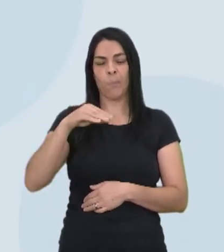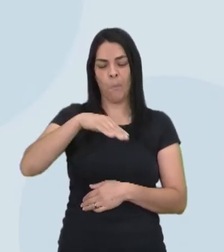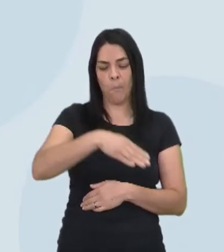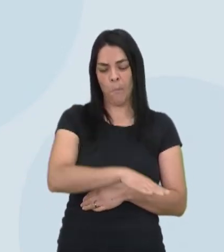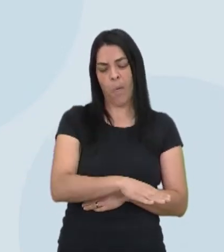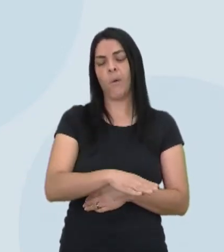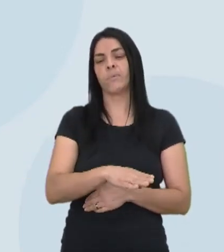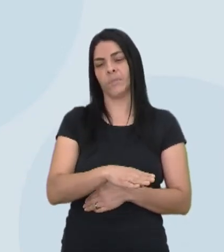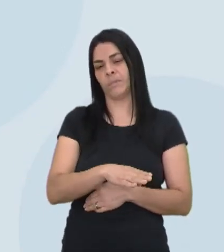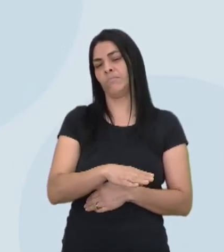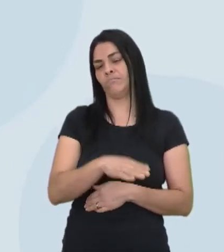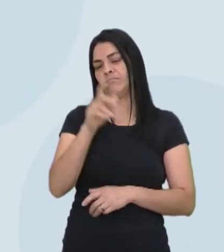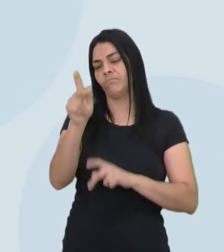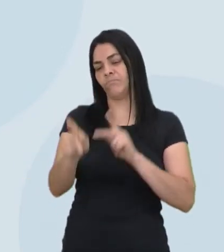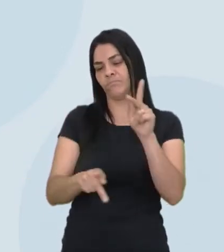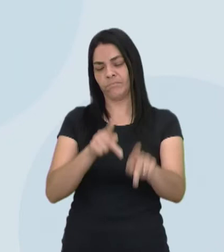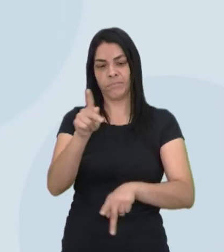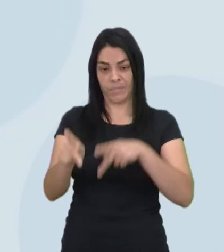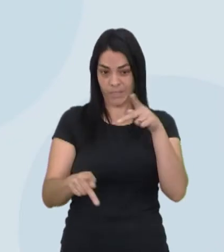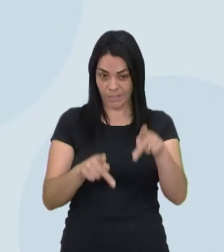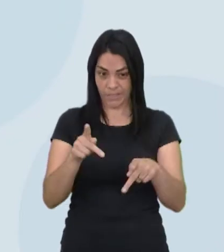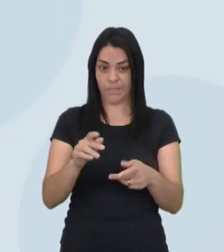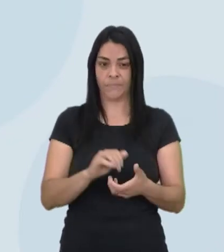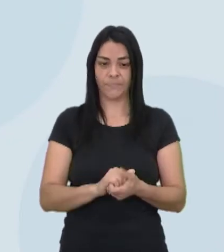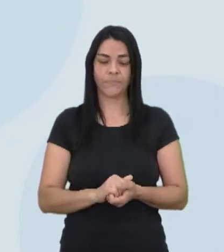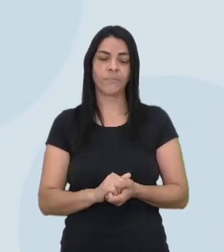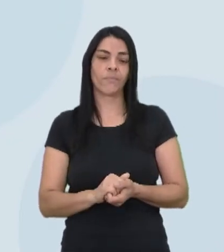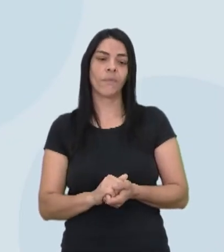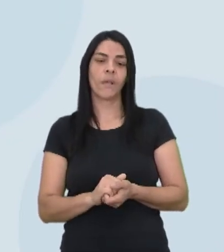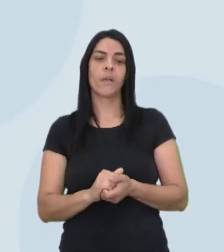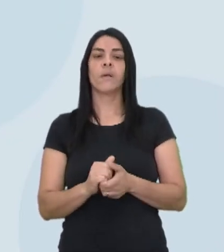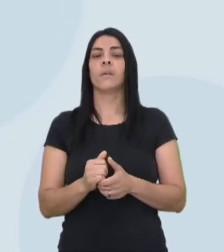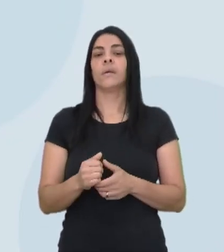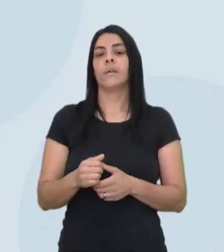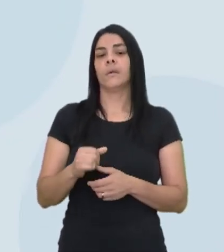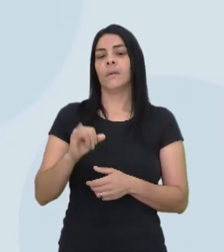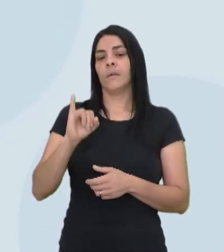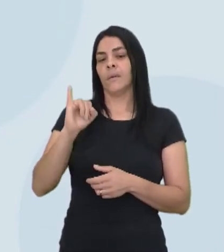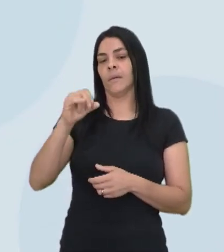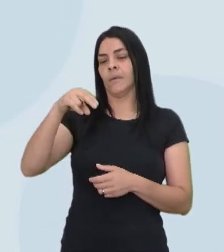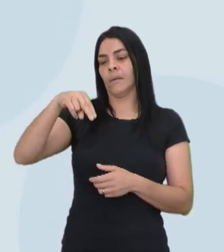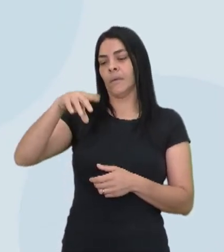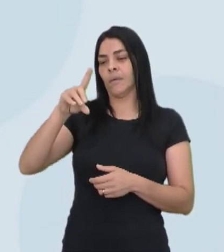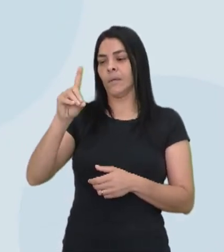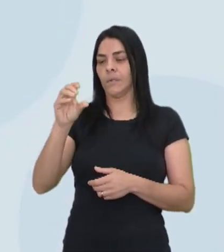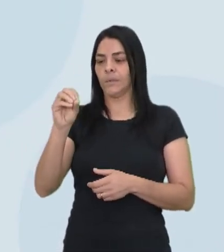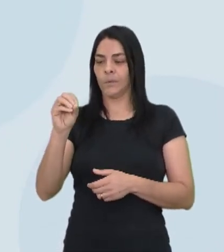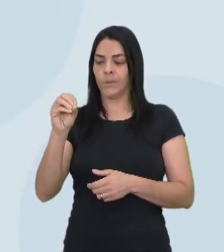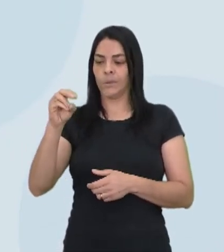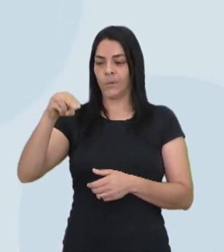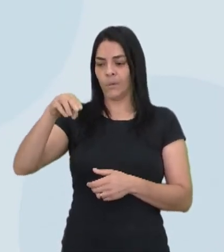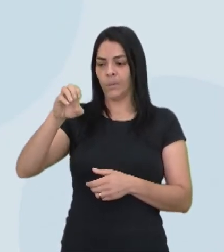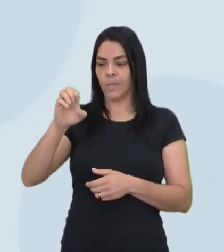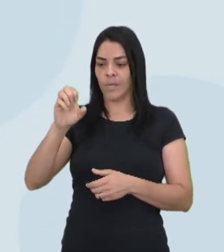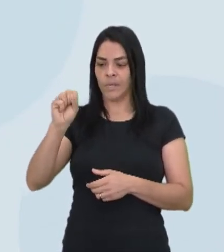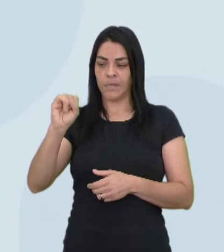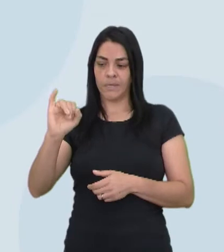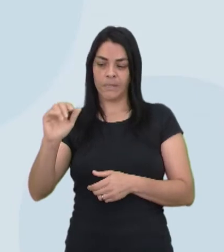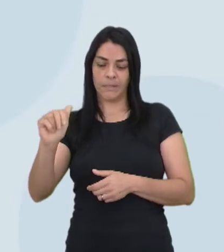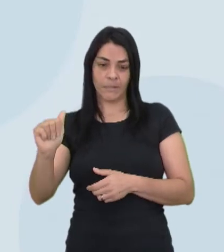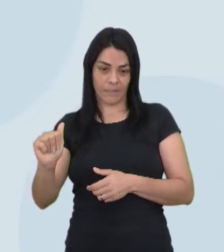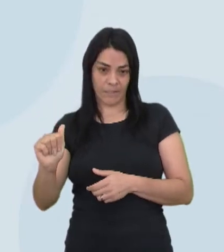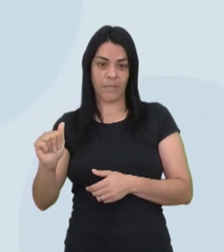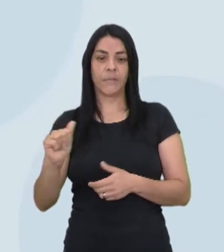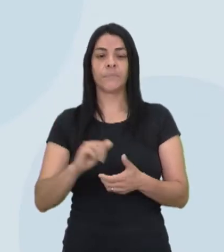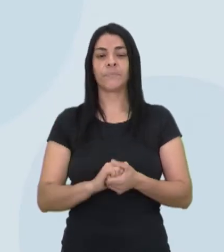né? Entre a Indonésia, que seria o quarto colocado, 275 milhões.